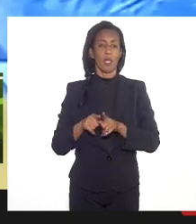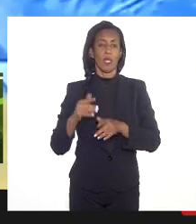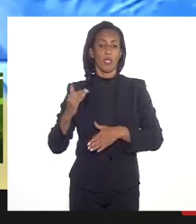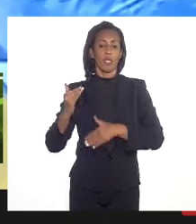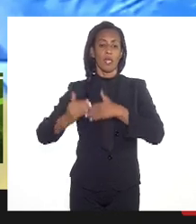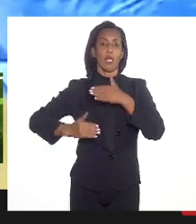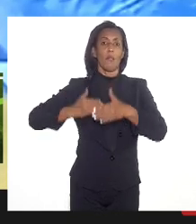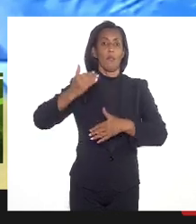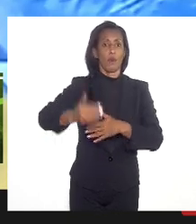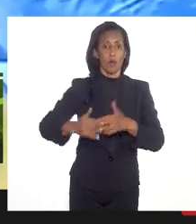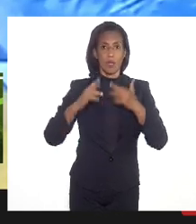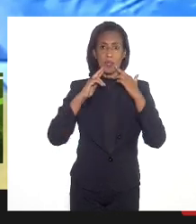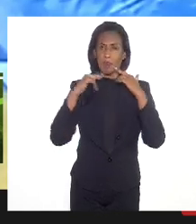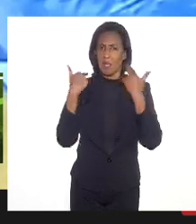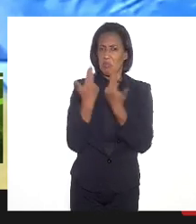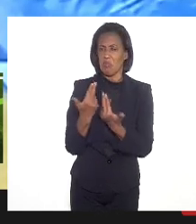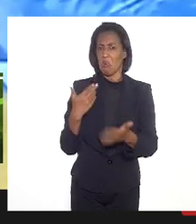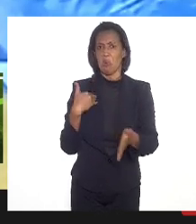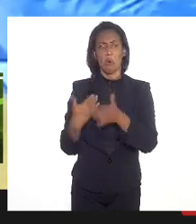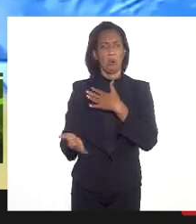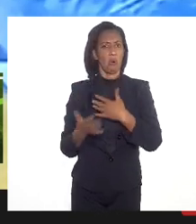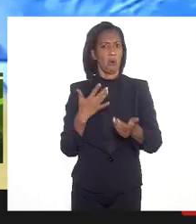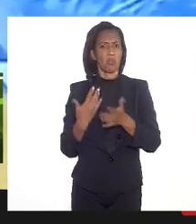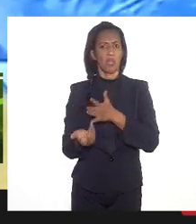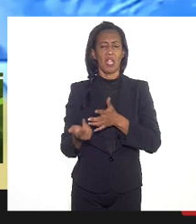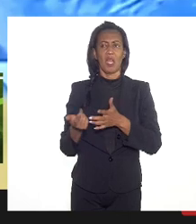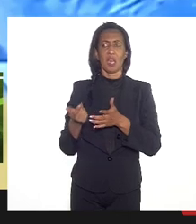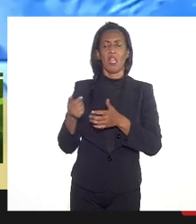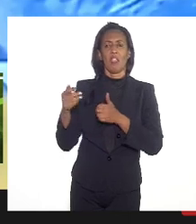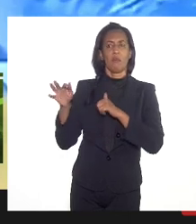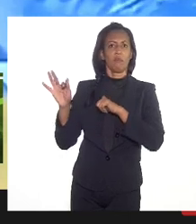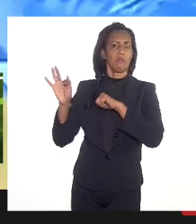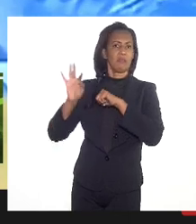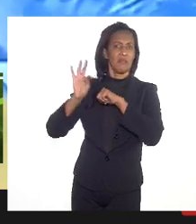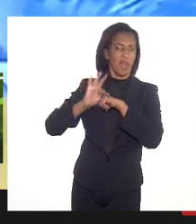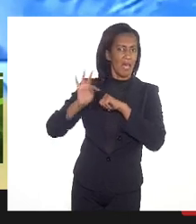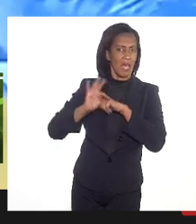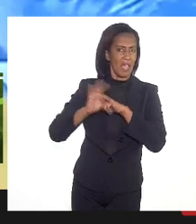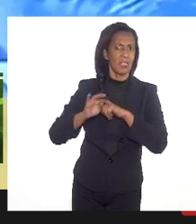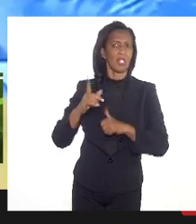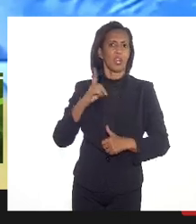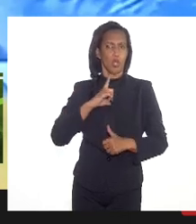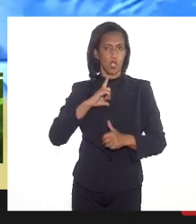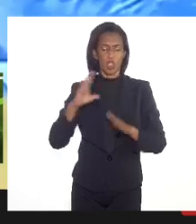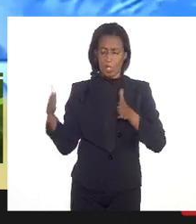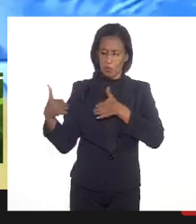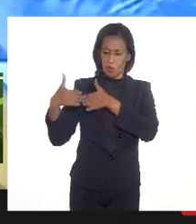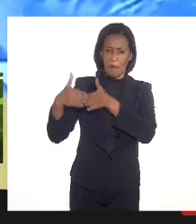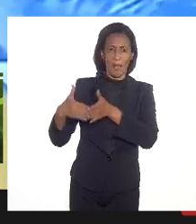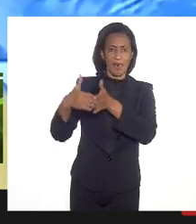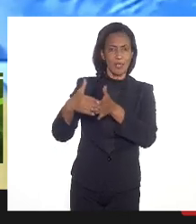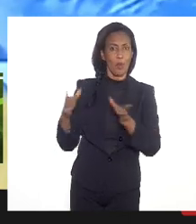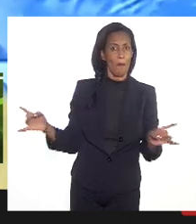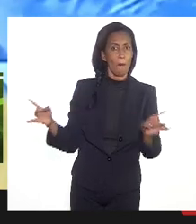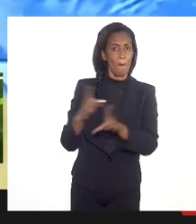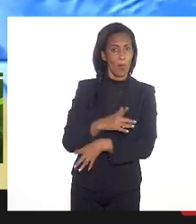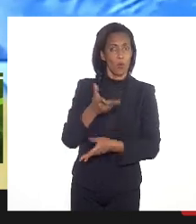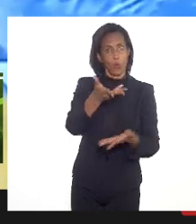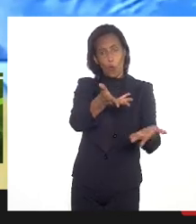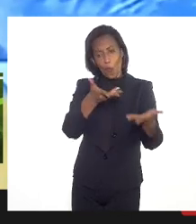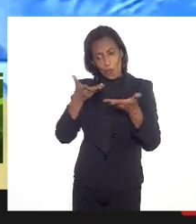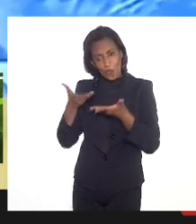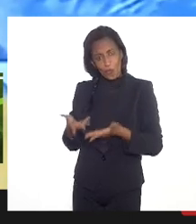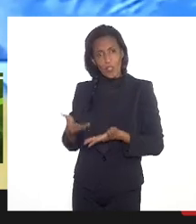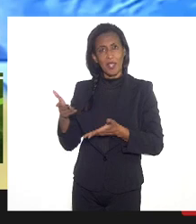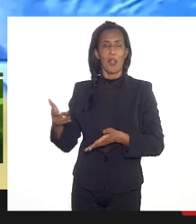diligências, qualquer que seja vistoria técnica que você queira, nós temos nossas embarcações apropriadas para isso e convidamos para você